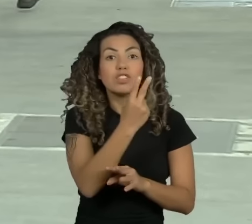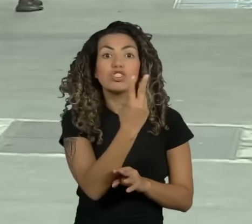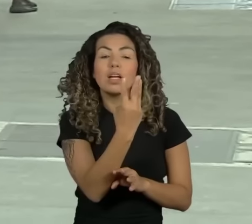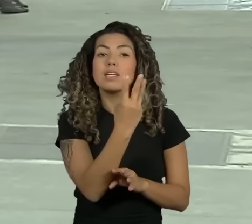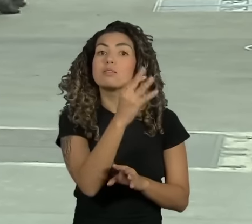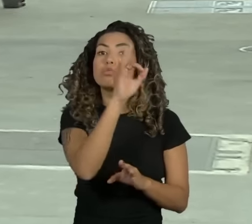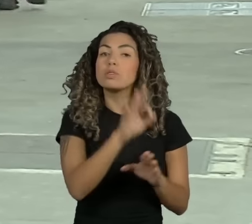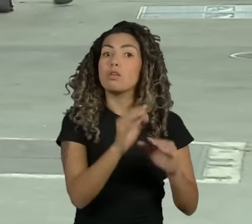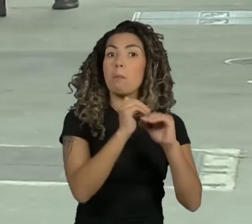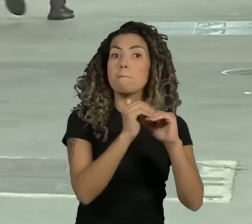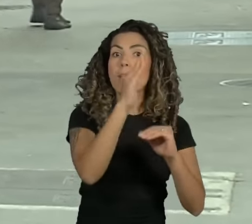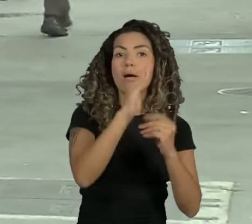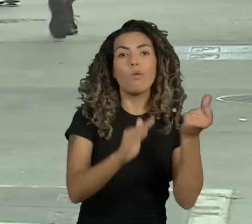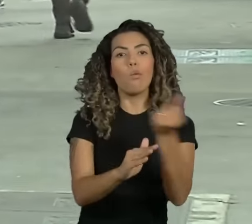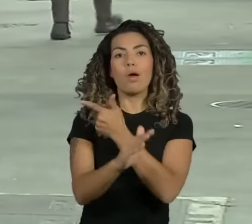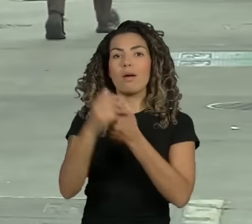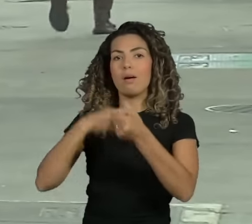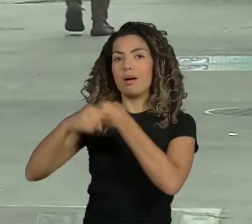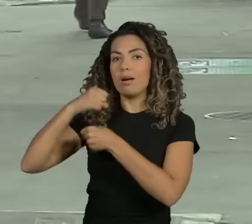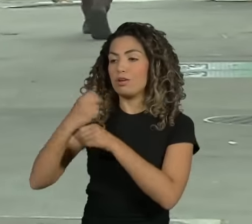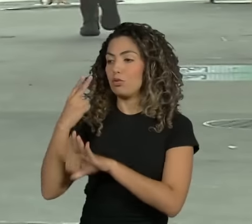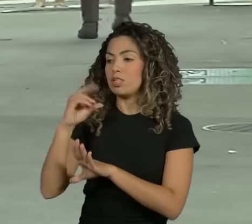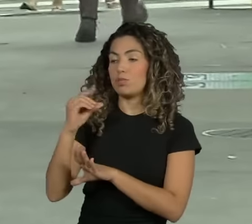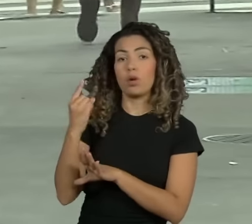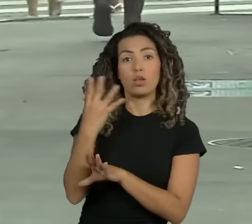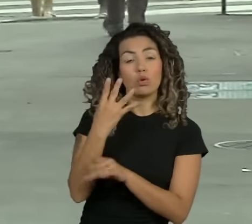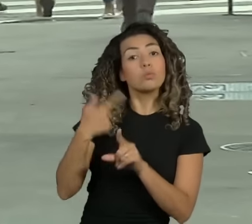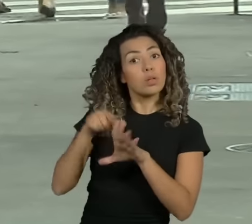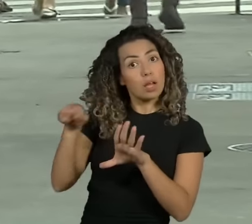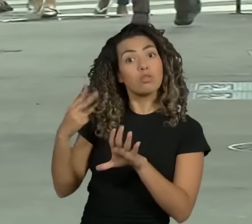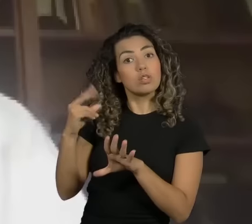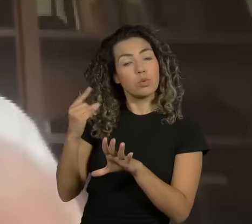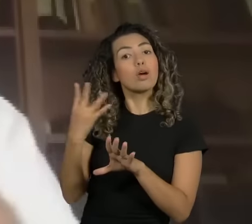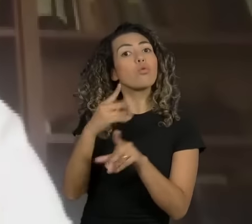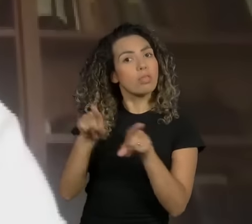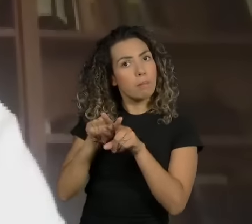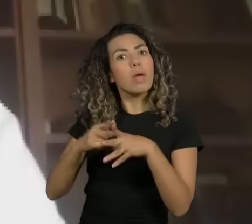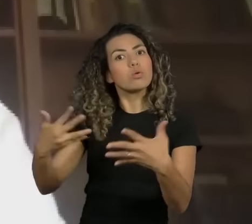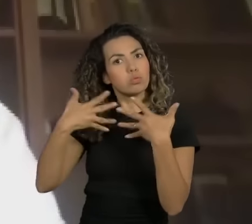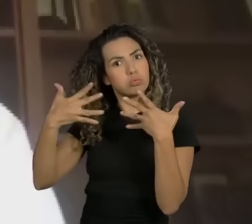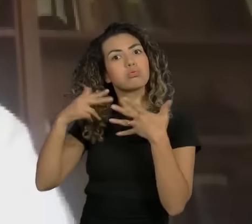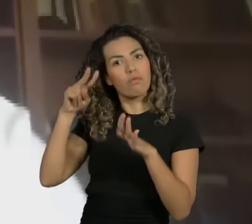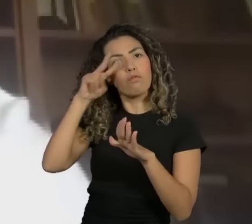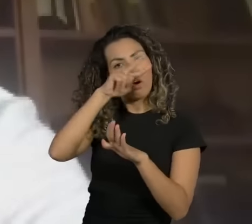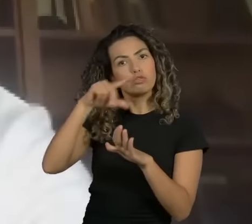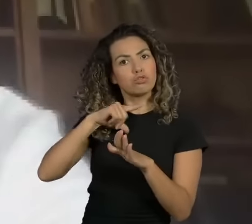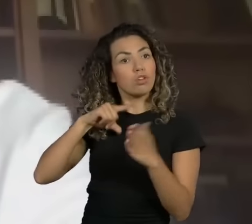que em 2014, ano do segundo maior registro. Particularmente em São Paulo, é